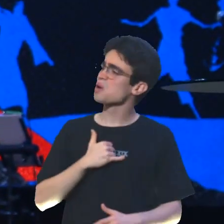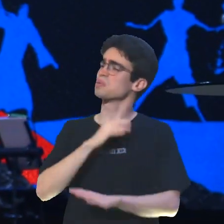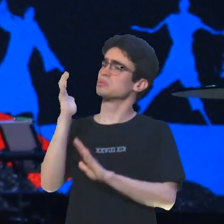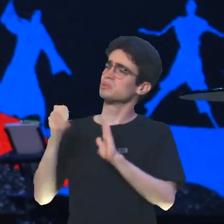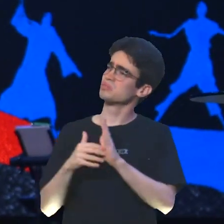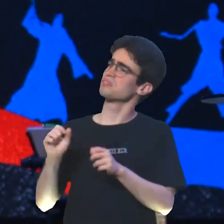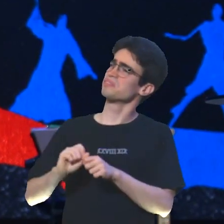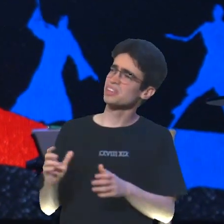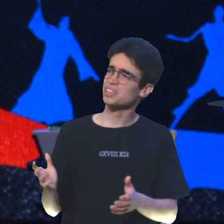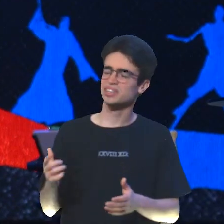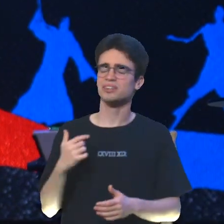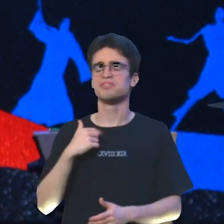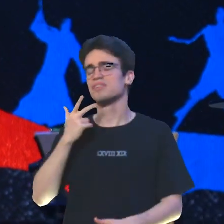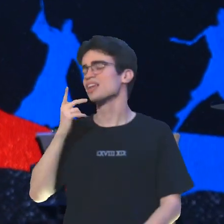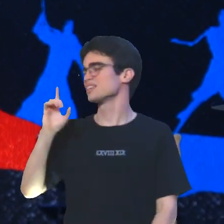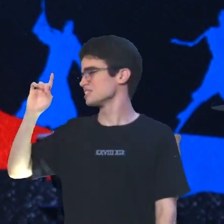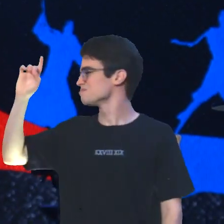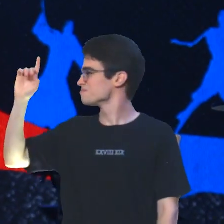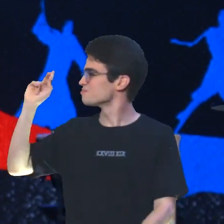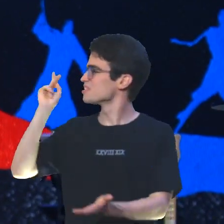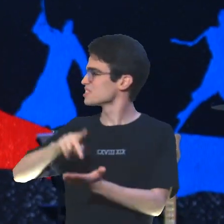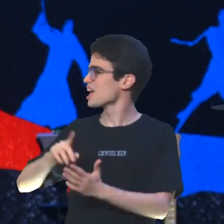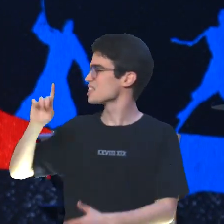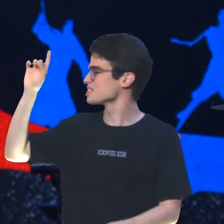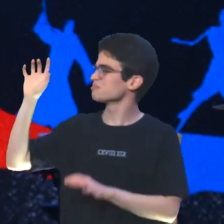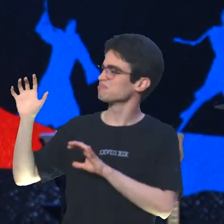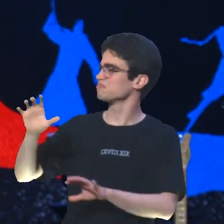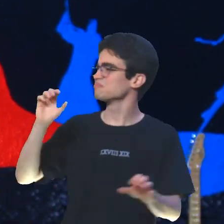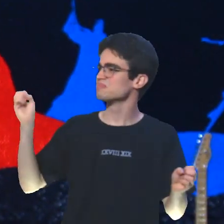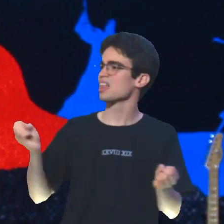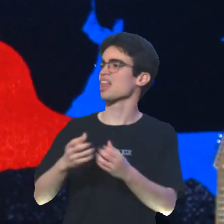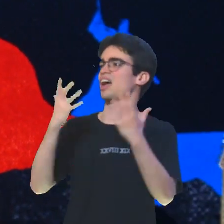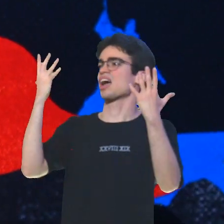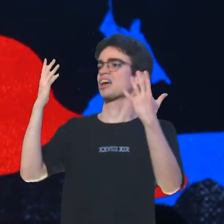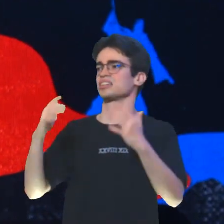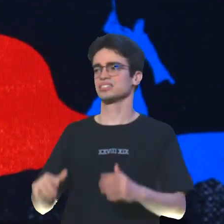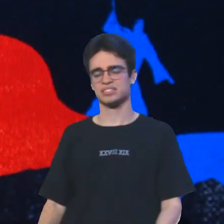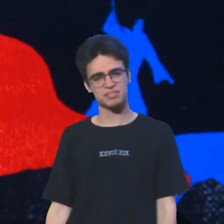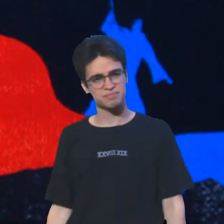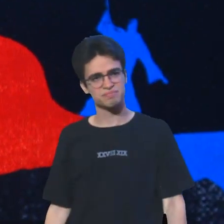fez, eu falei: Senhor, o Senhor realmente opera milagres.